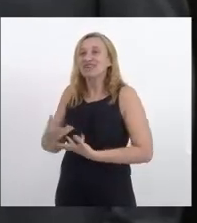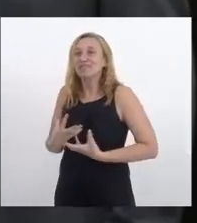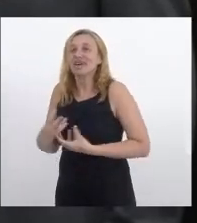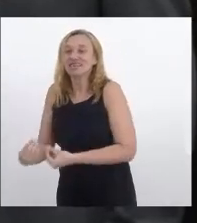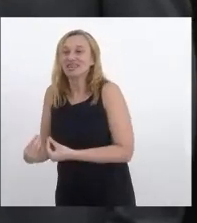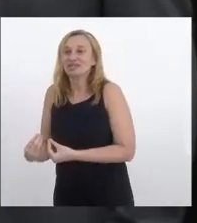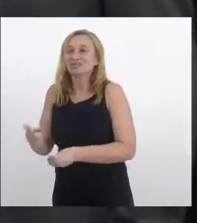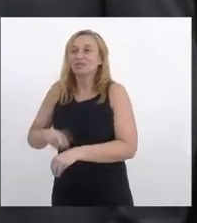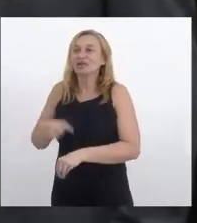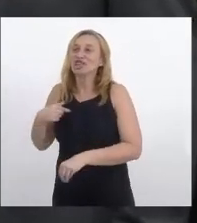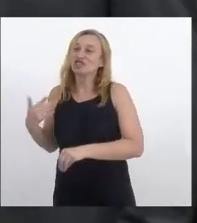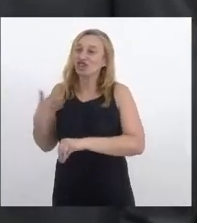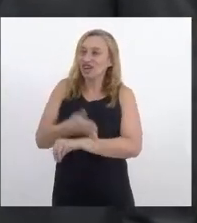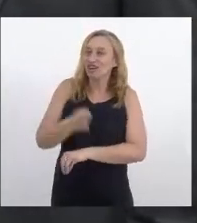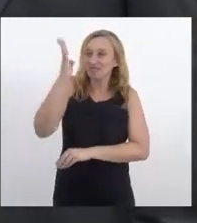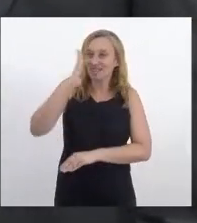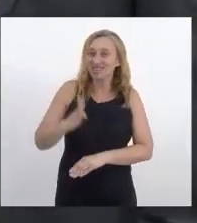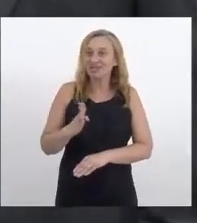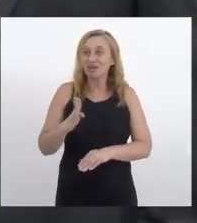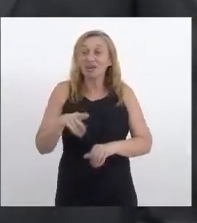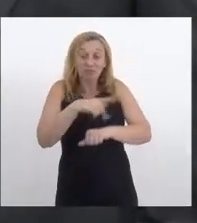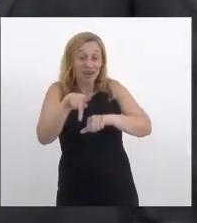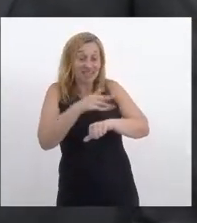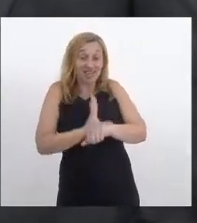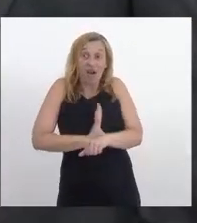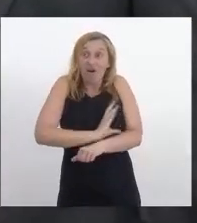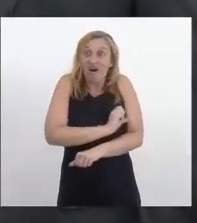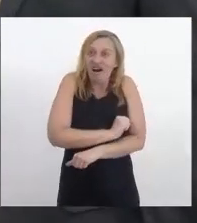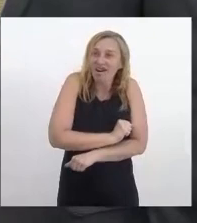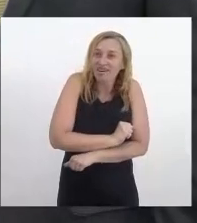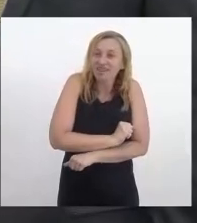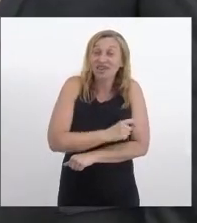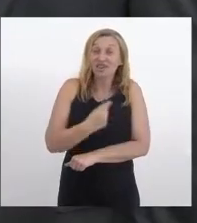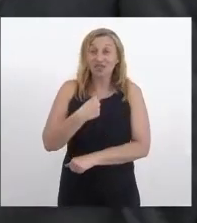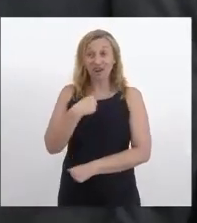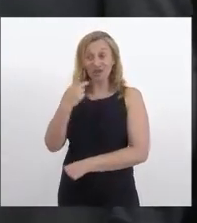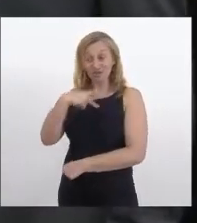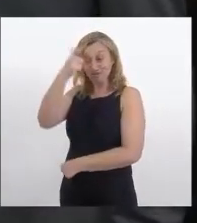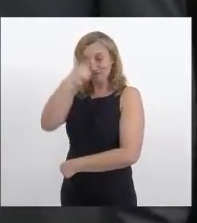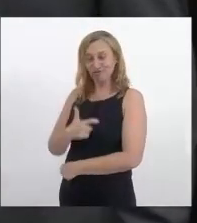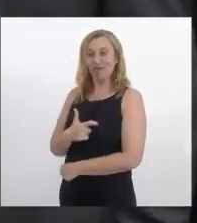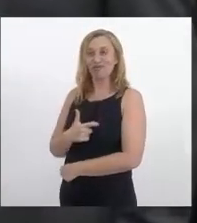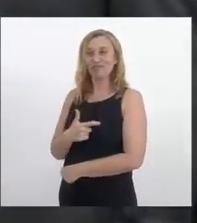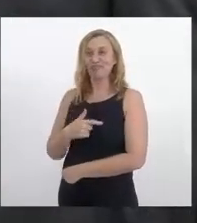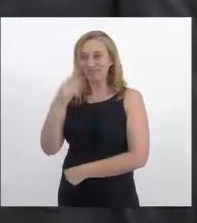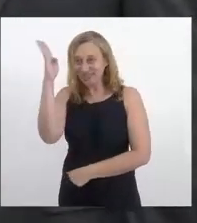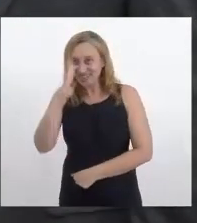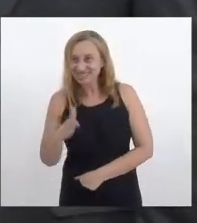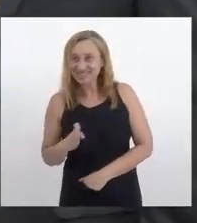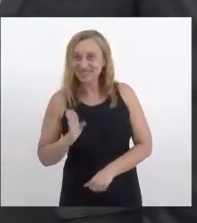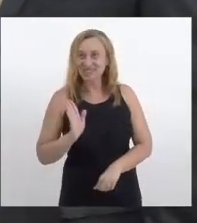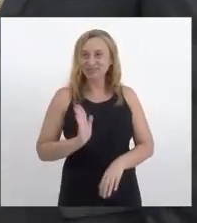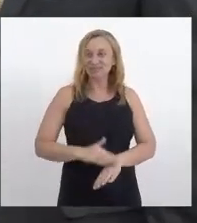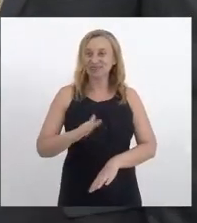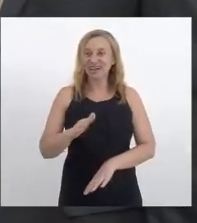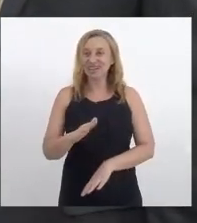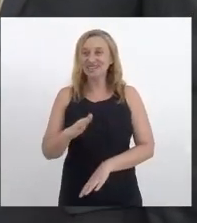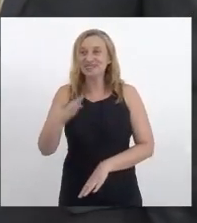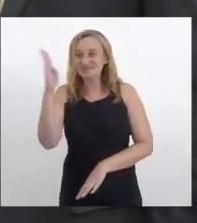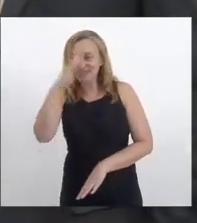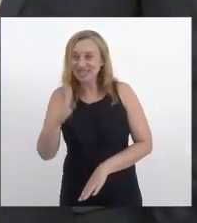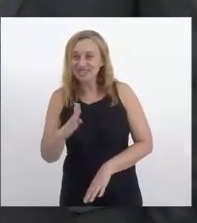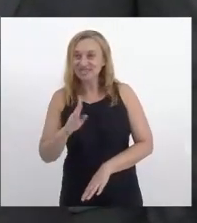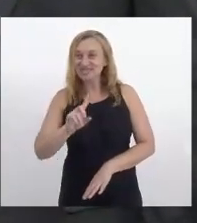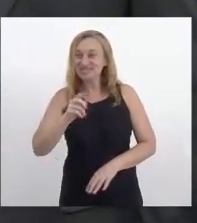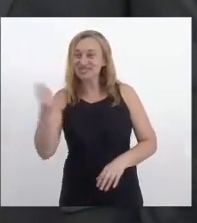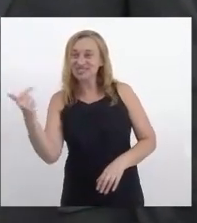eu cheguei aqui no Brasil. E é um país que eu amo e que eu digo que sou brasileiro. Sou mais brasileiro que muitos brasileiros. Aliás,